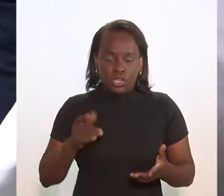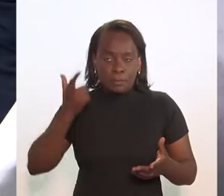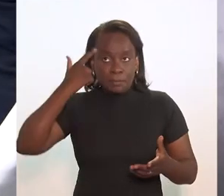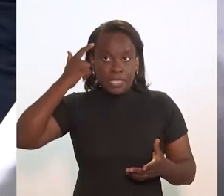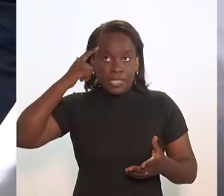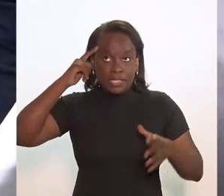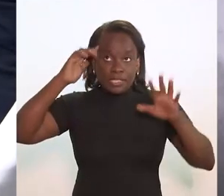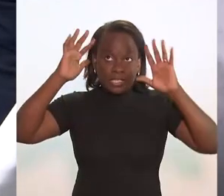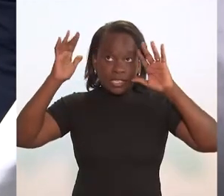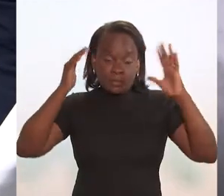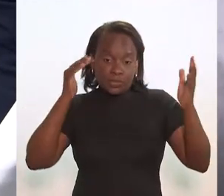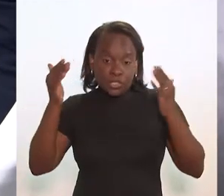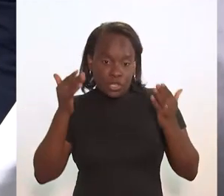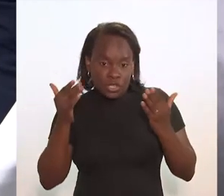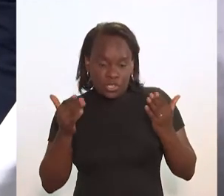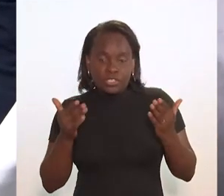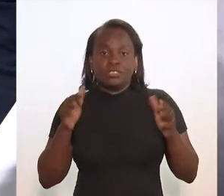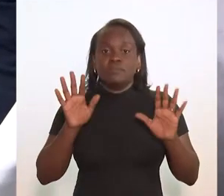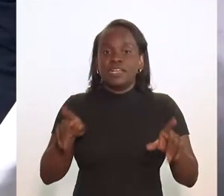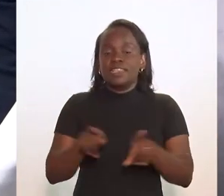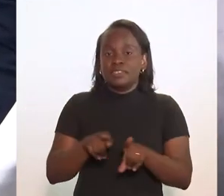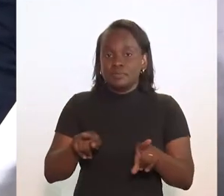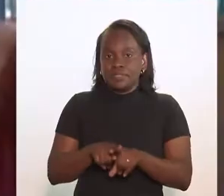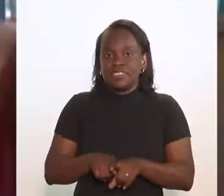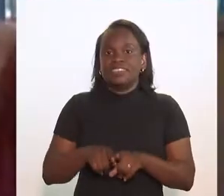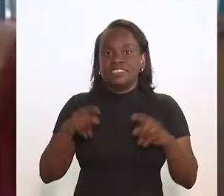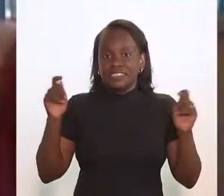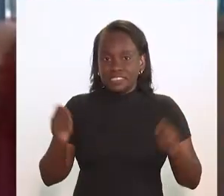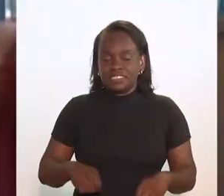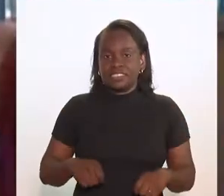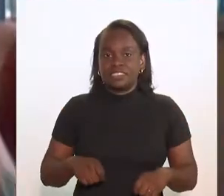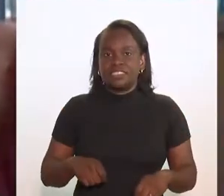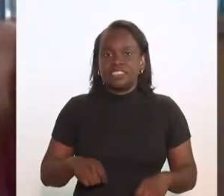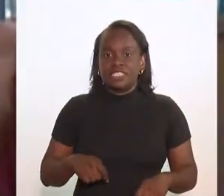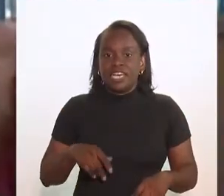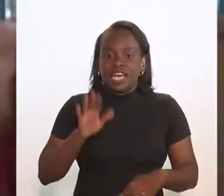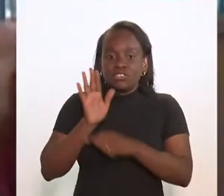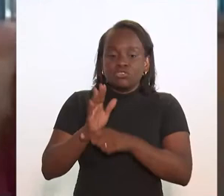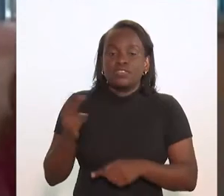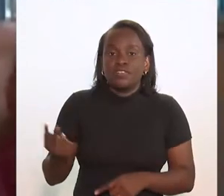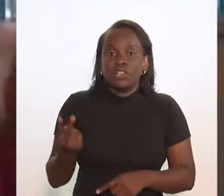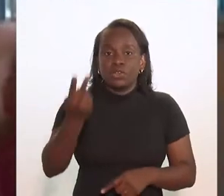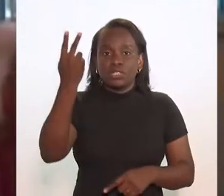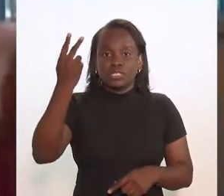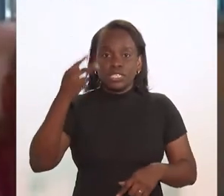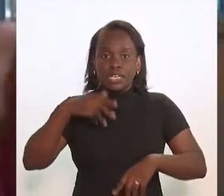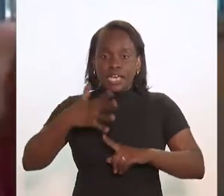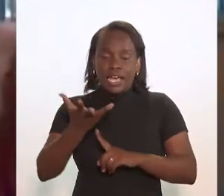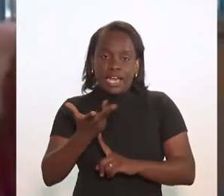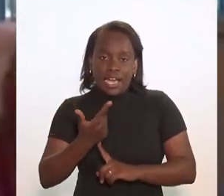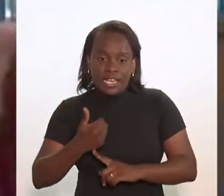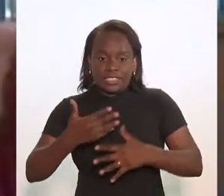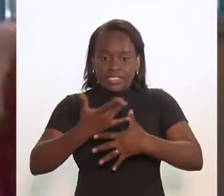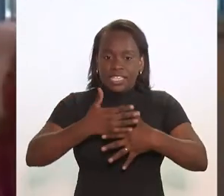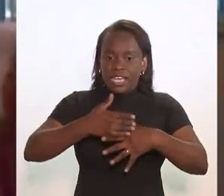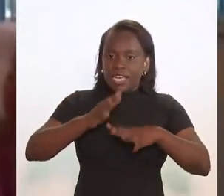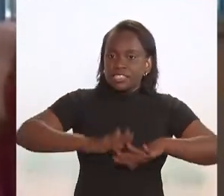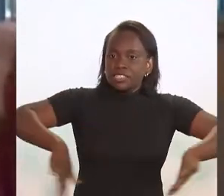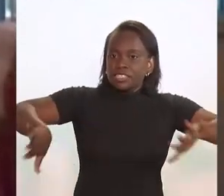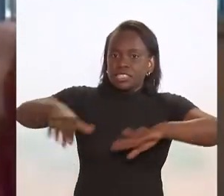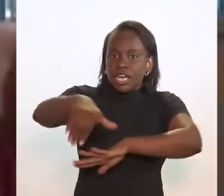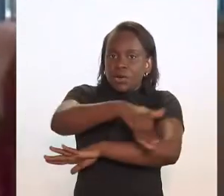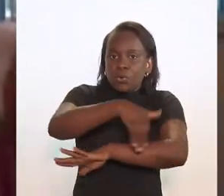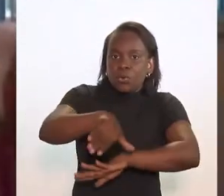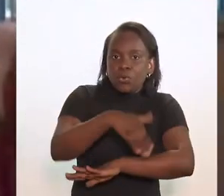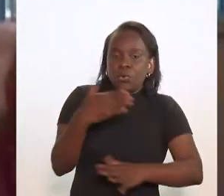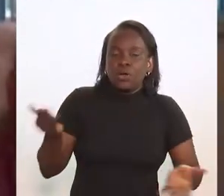ajudar mentalmente, psicologicamente, mas também de, sabe, valorizar mais a arte urbana, a arte